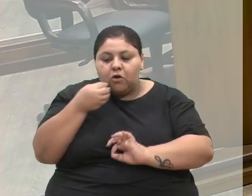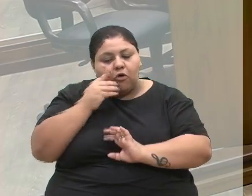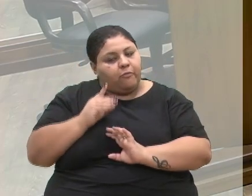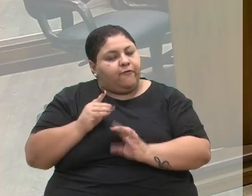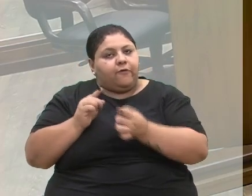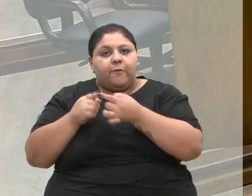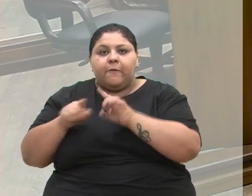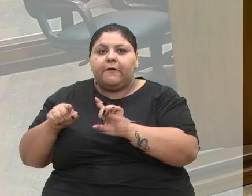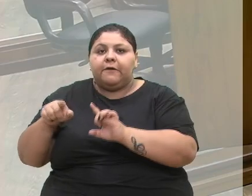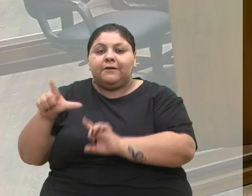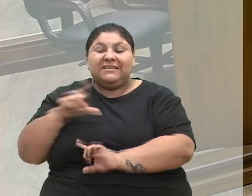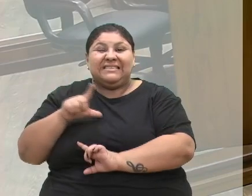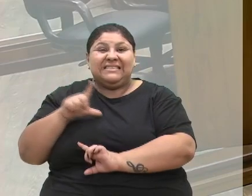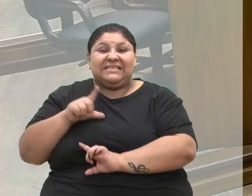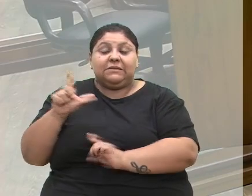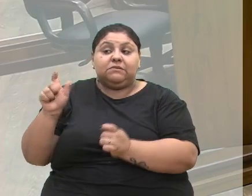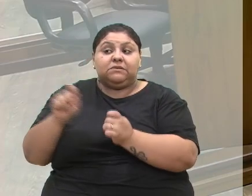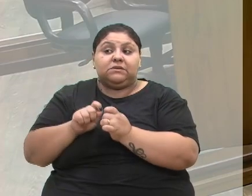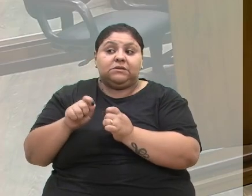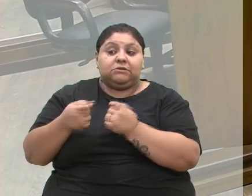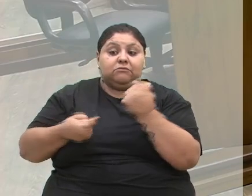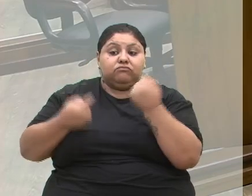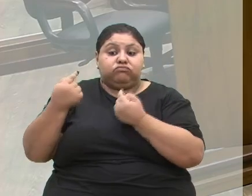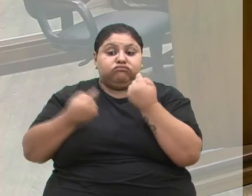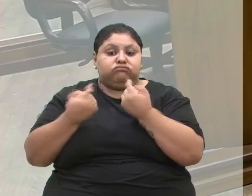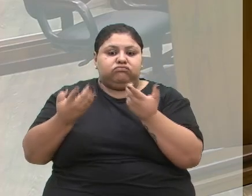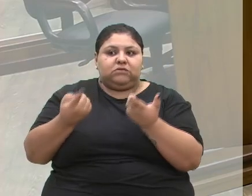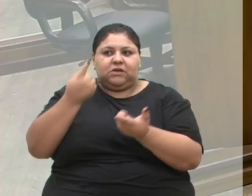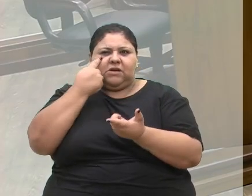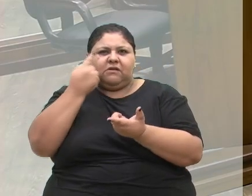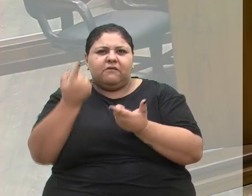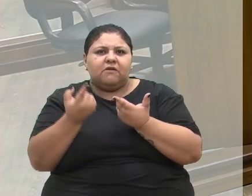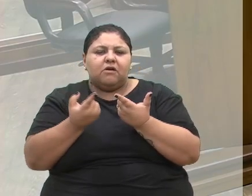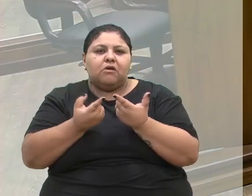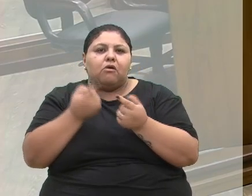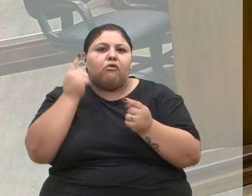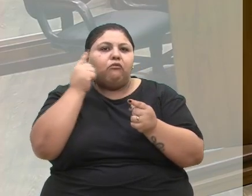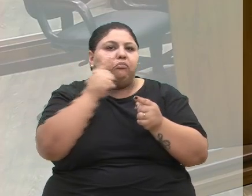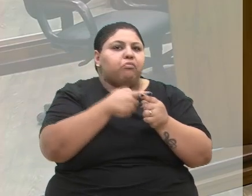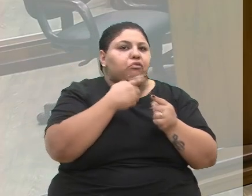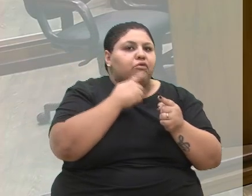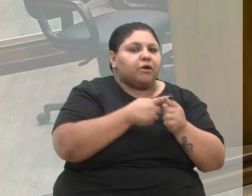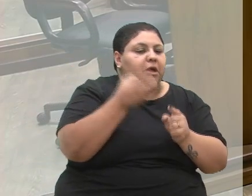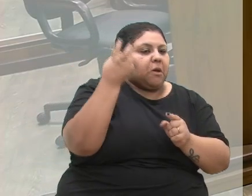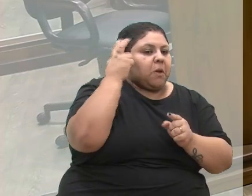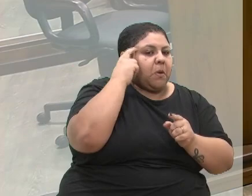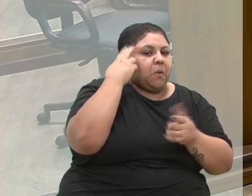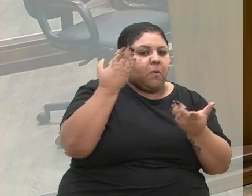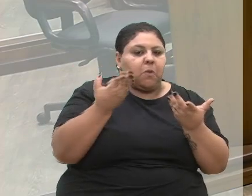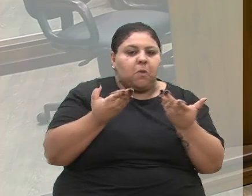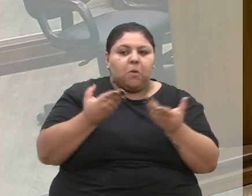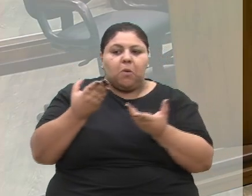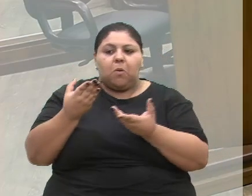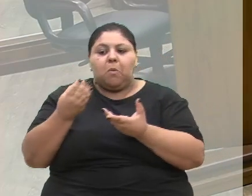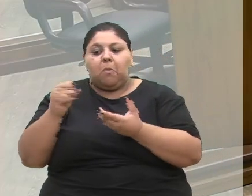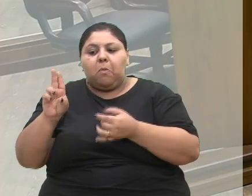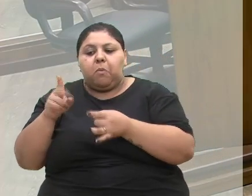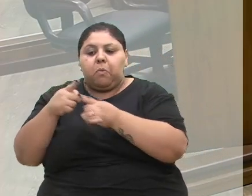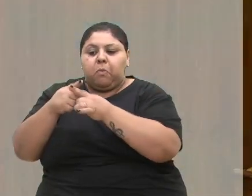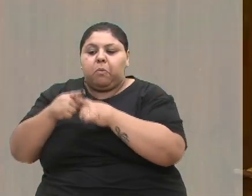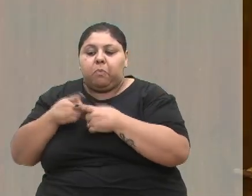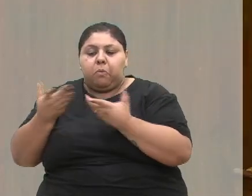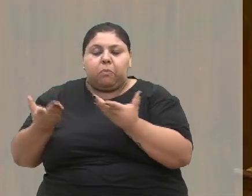mas nós temos que fazer esse debate e ver quais as causas, se é cultural ou se às vezes pode ser,